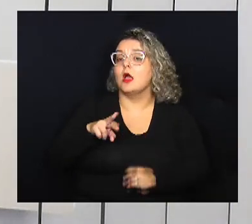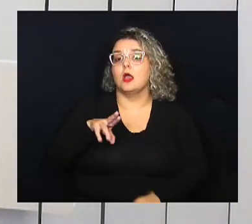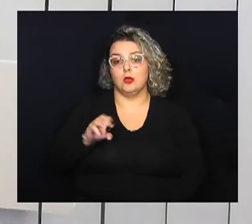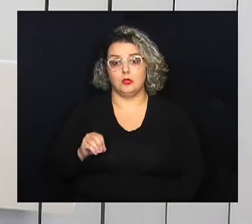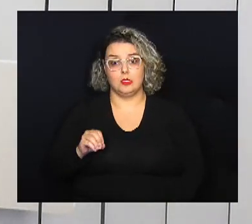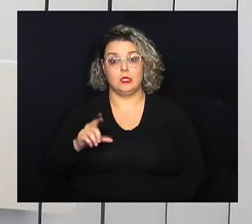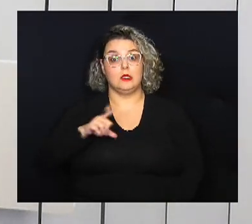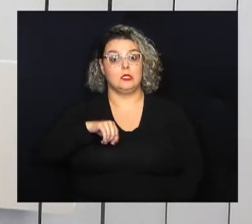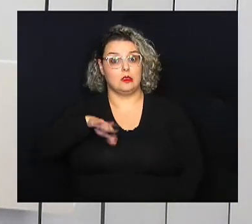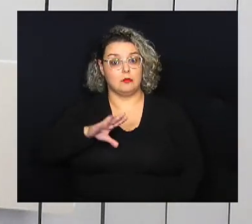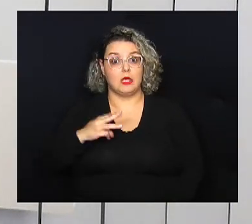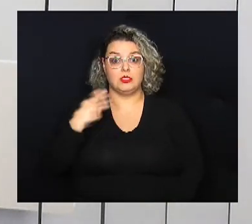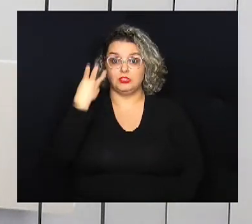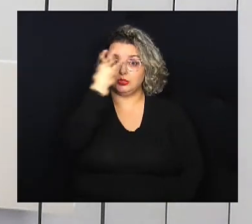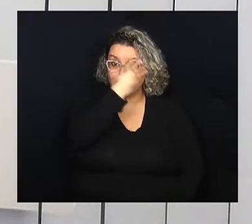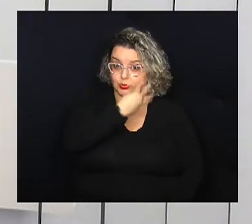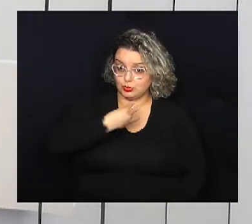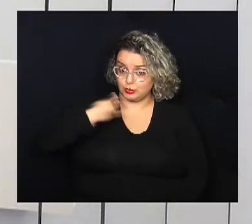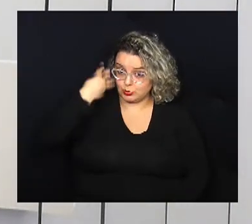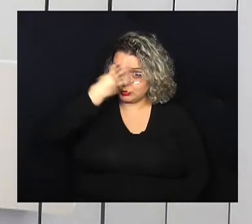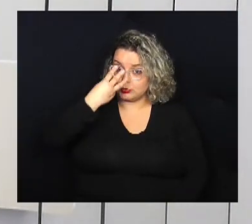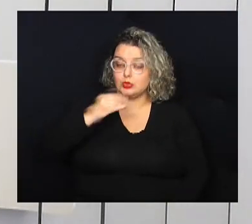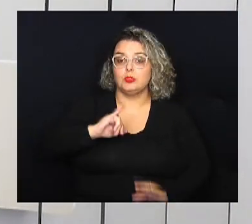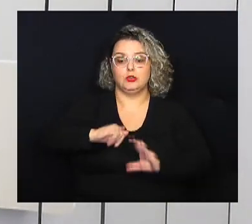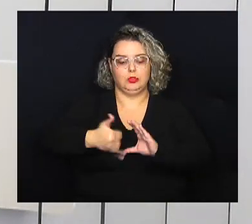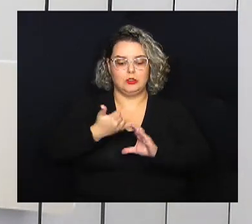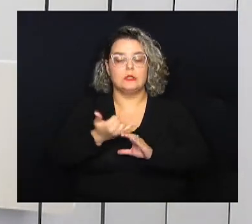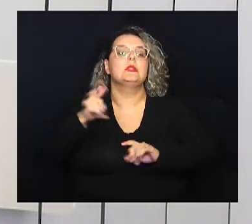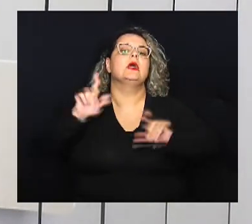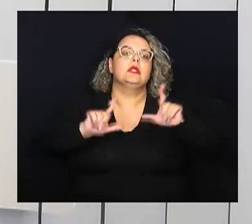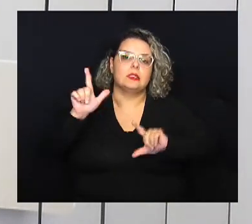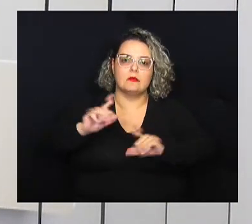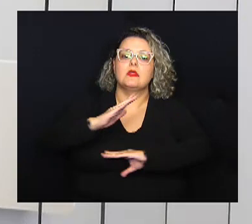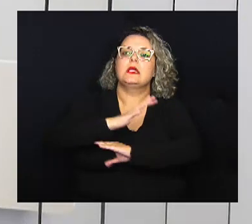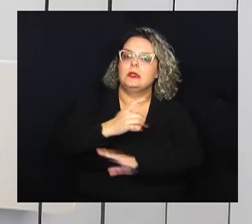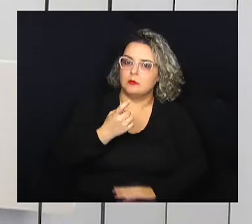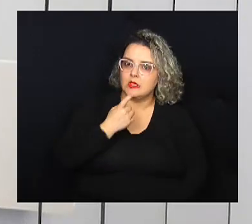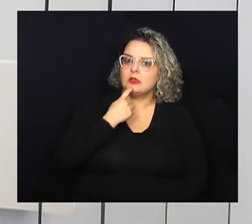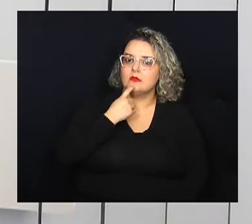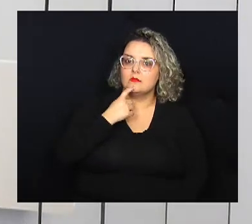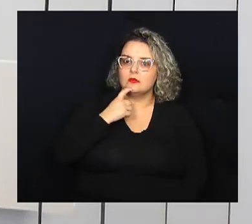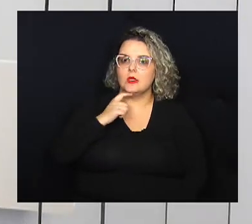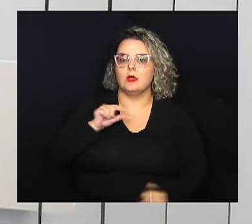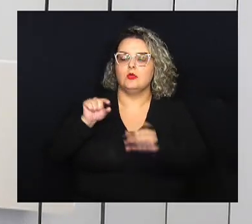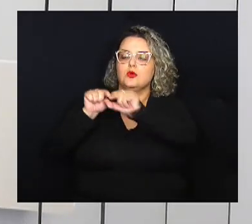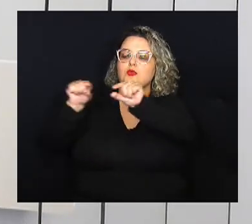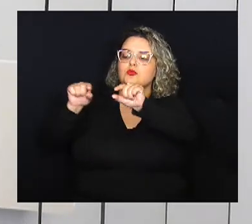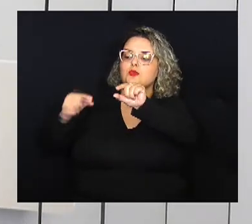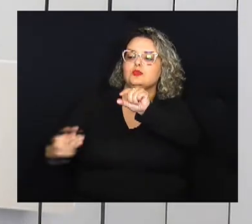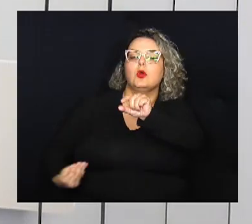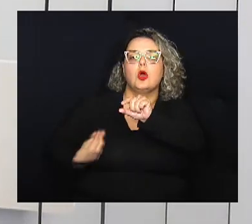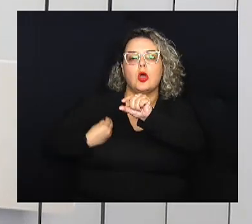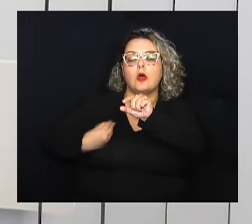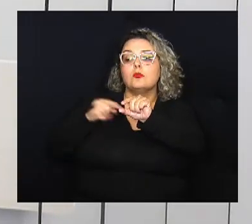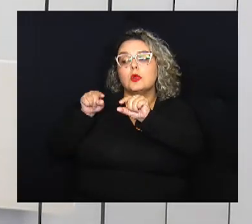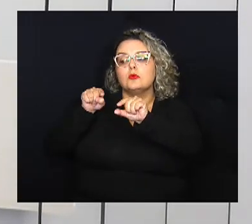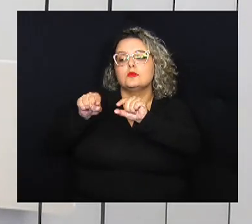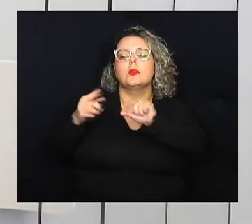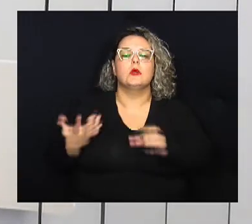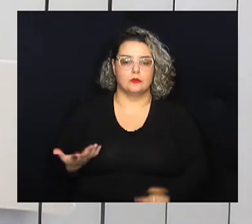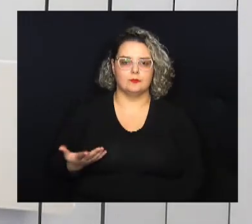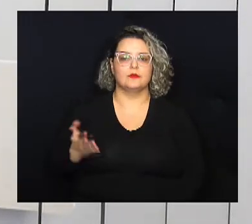de 3 horas de duração, no YouTube da TV Câmara Campinas. Você vai lá na aba ao vivo e você acha